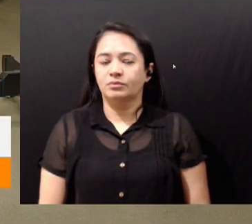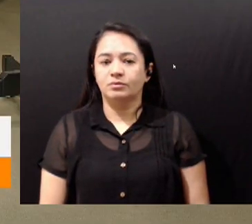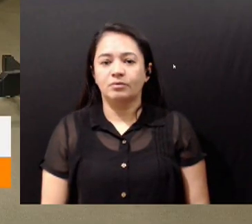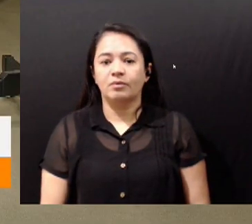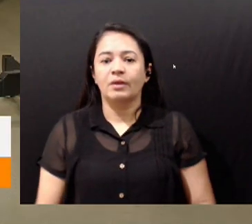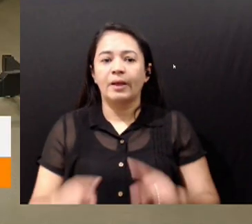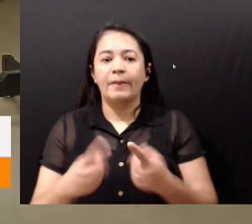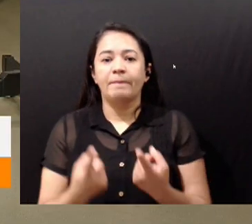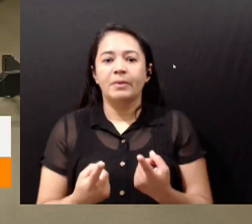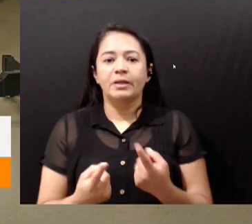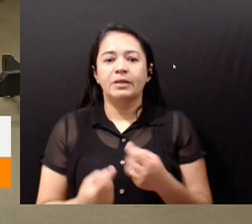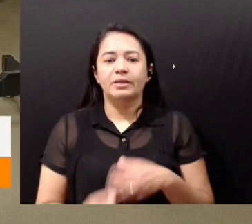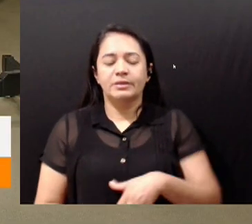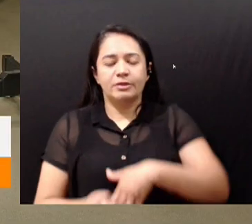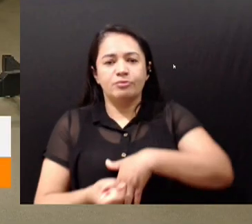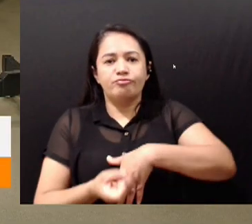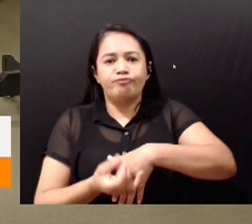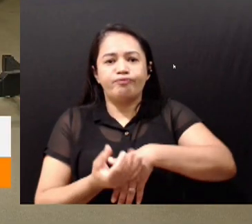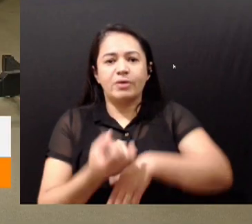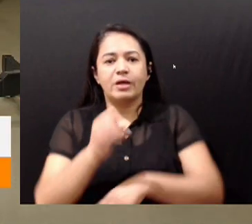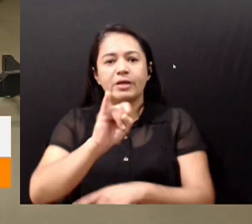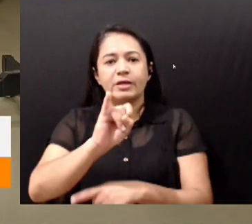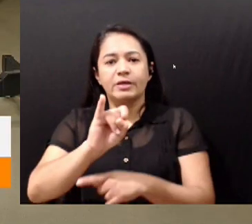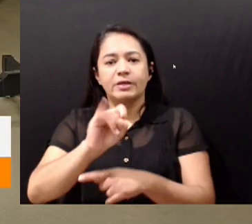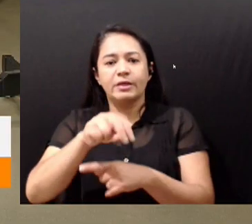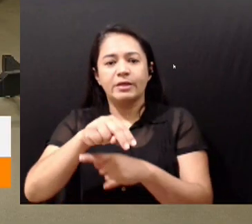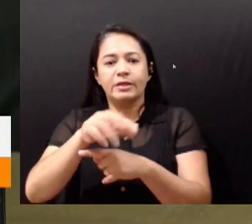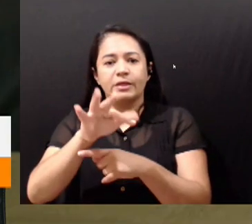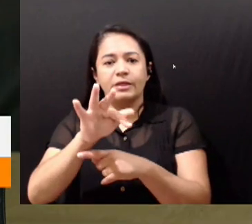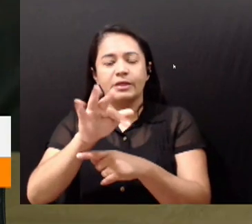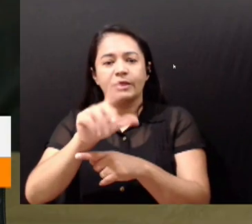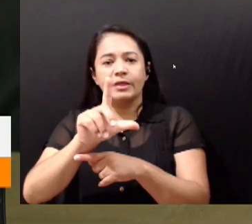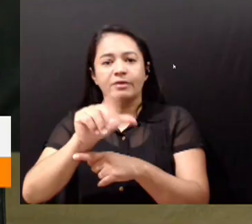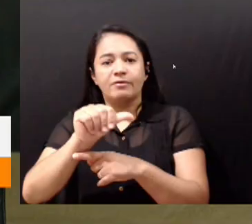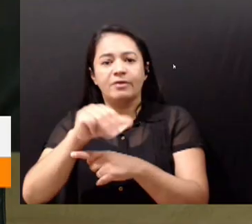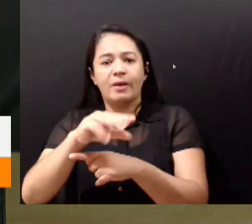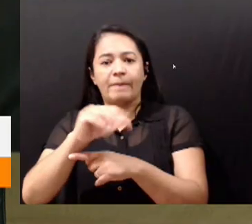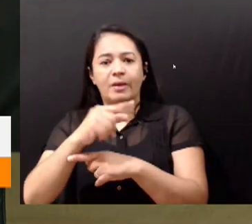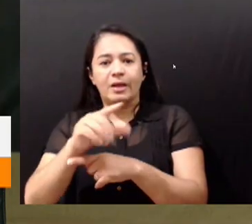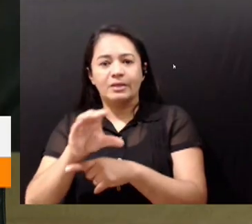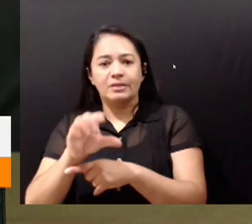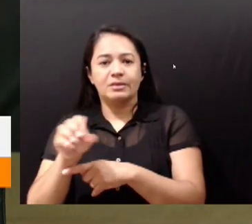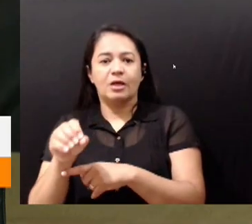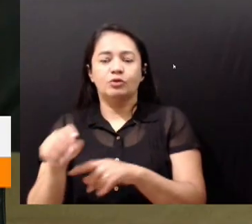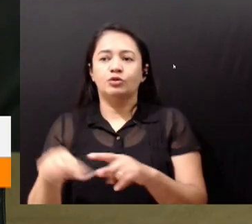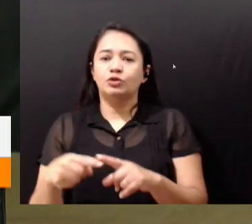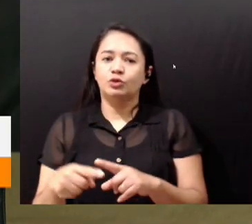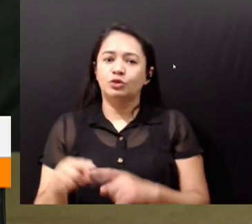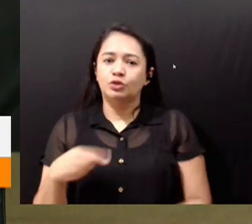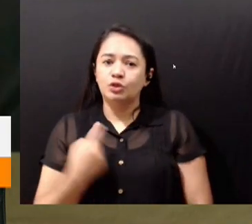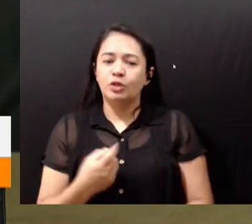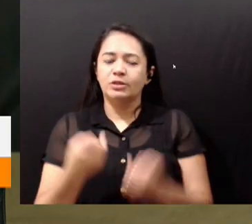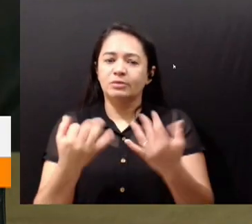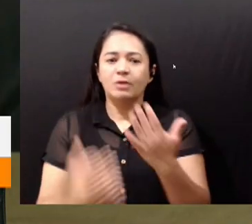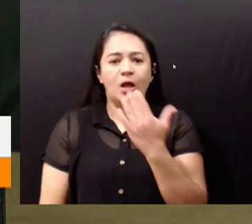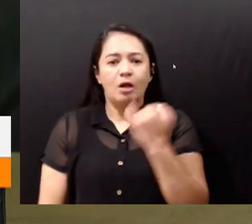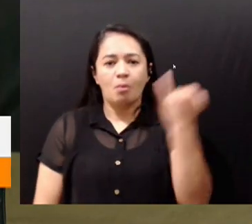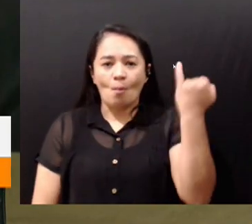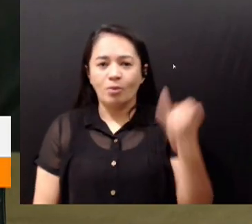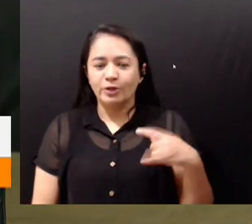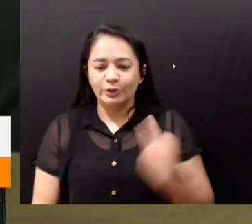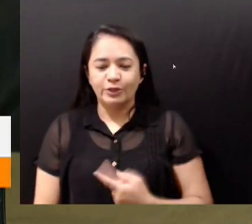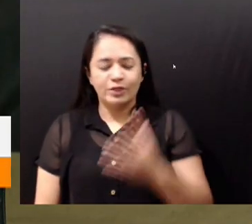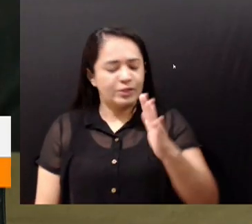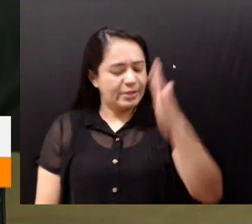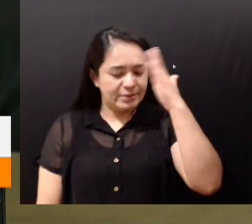do corpo, a gente estava falando aqui de lipedema, né? A gente está falando de dietas milagrosas, a gente já sabe que não funciona, entendeu? Isso não tem nem